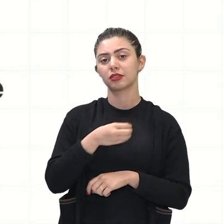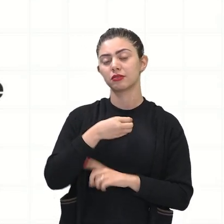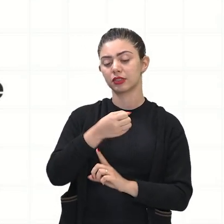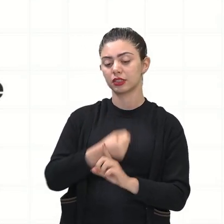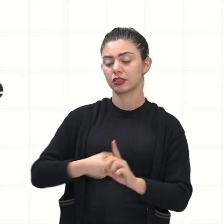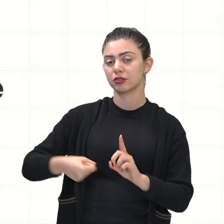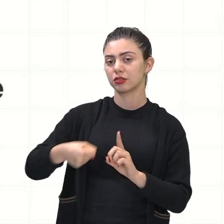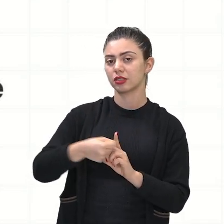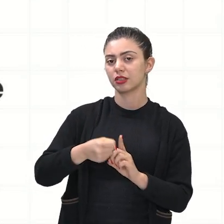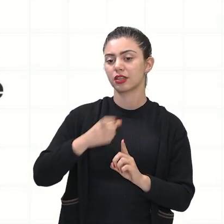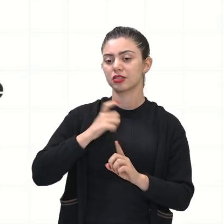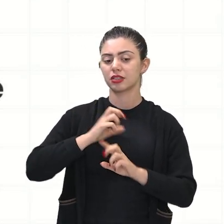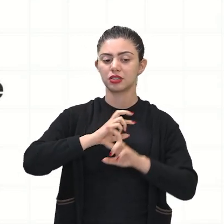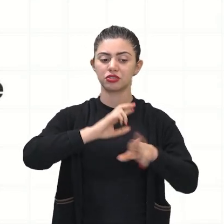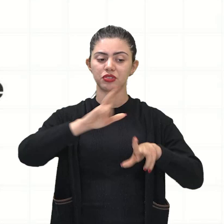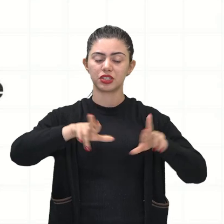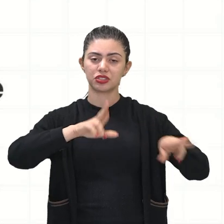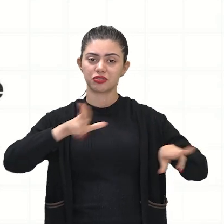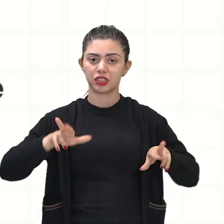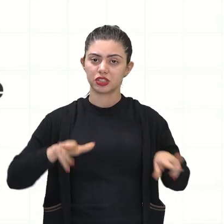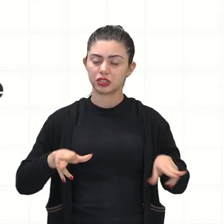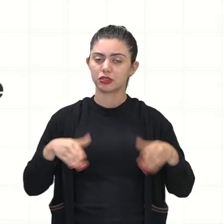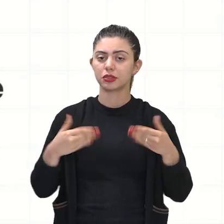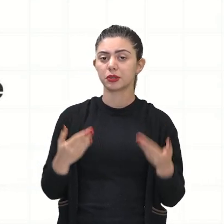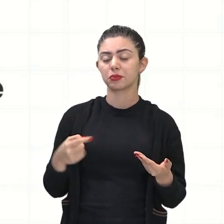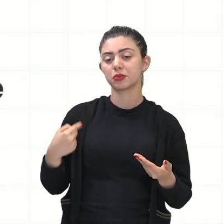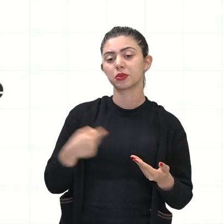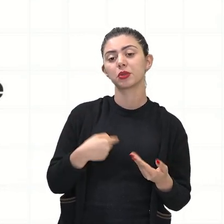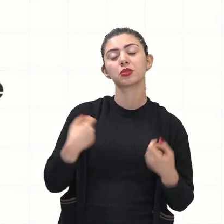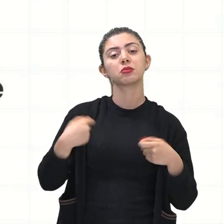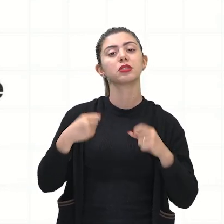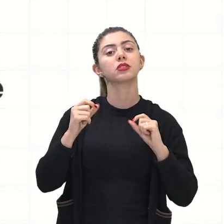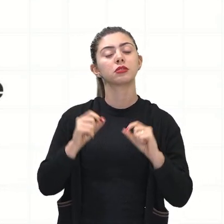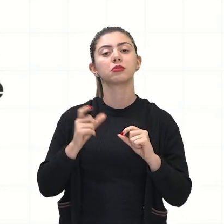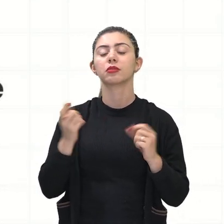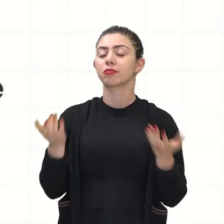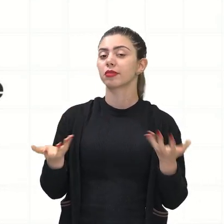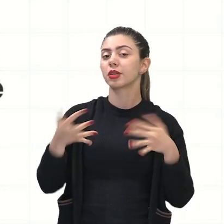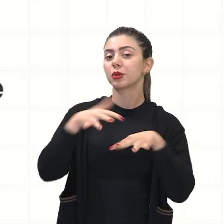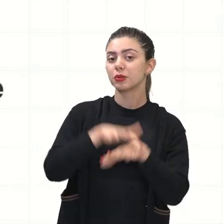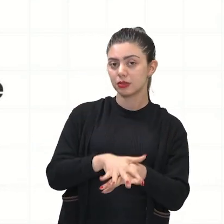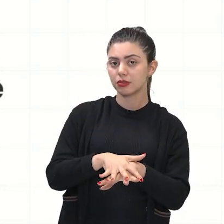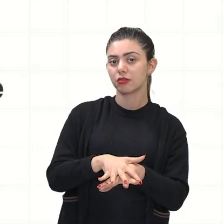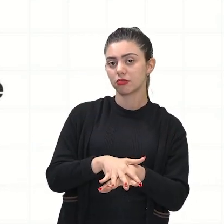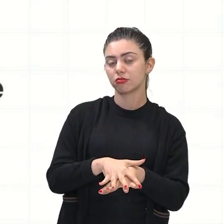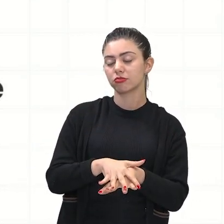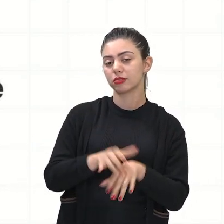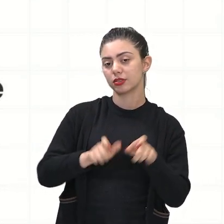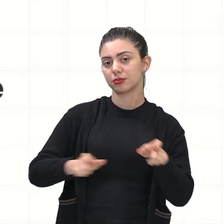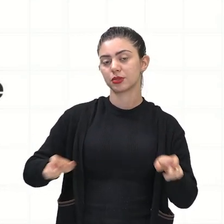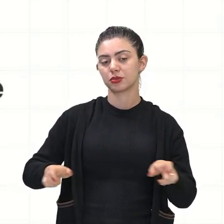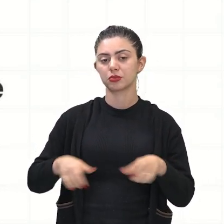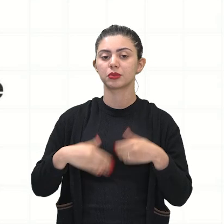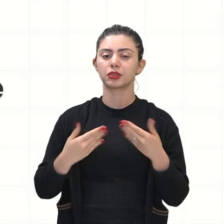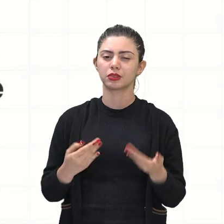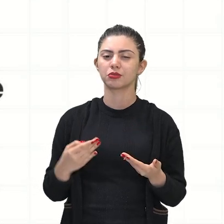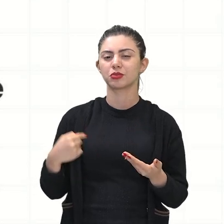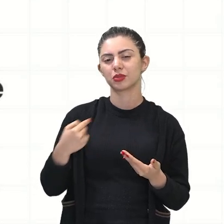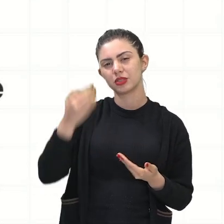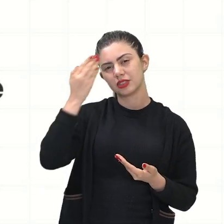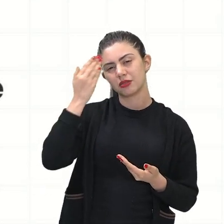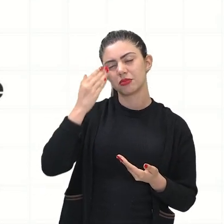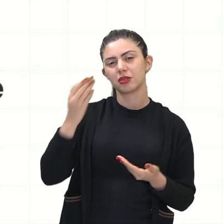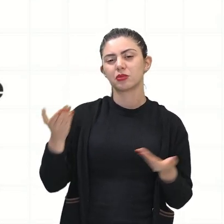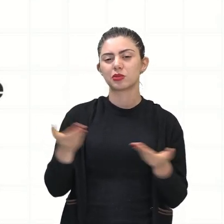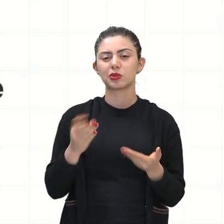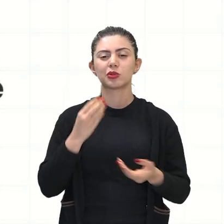sociedade plural requer de cada um de nós um olhar de inclusão. Ainda mais hoje